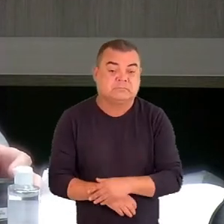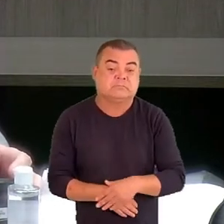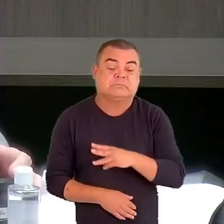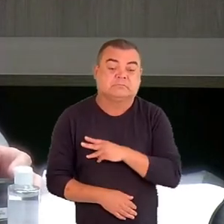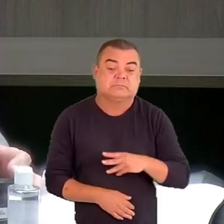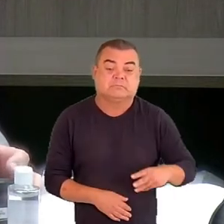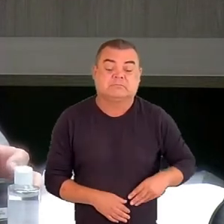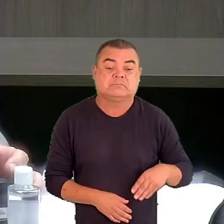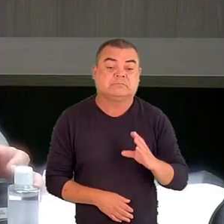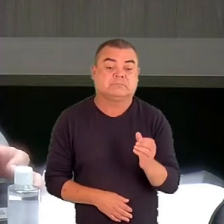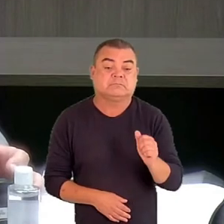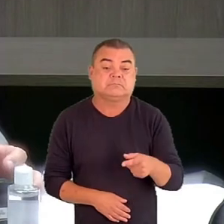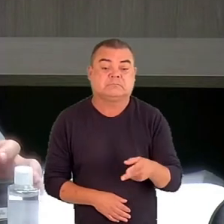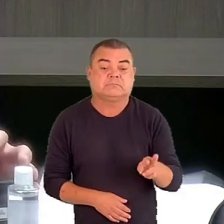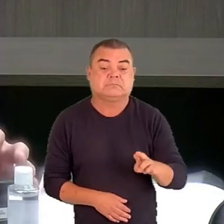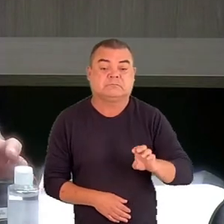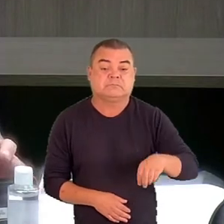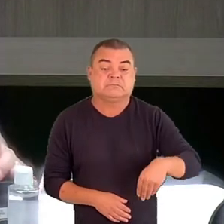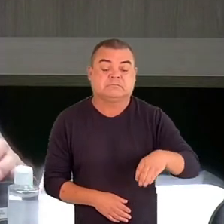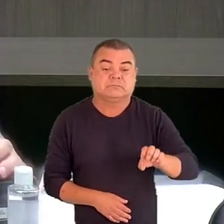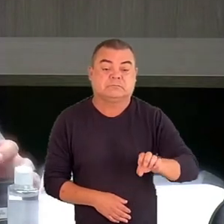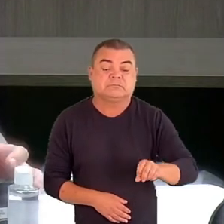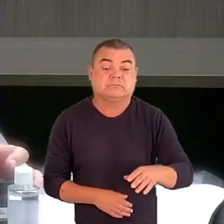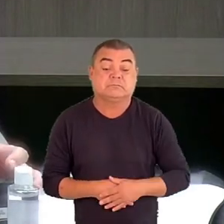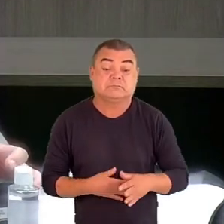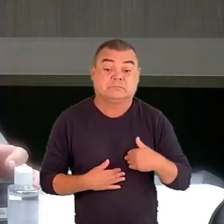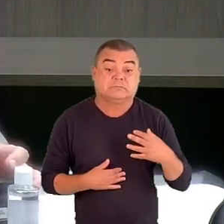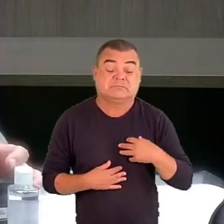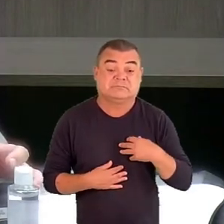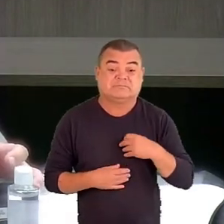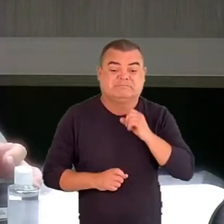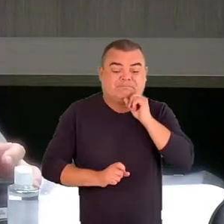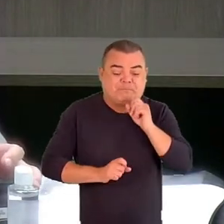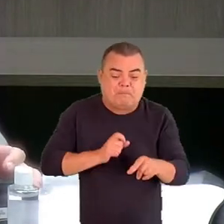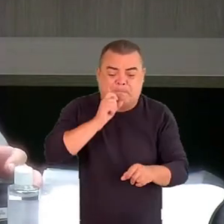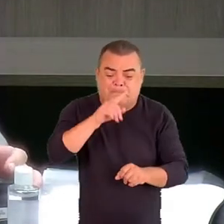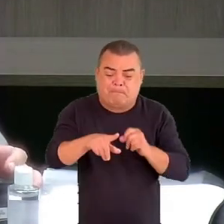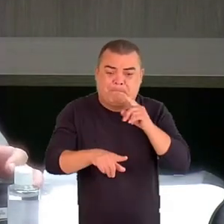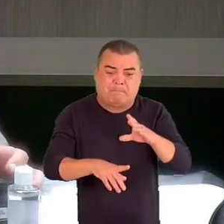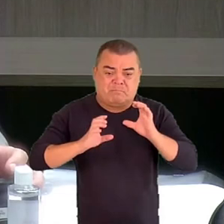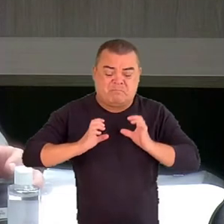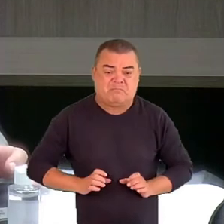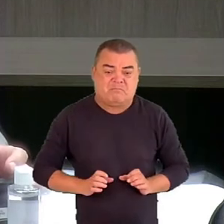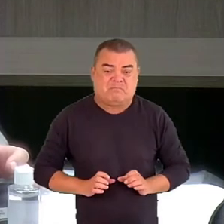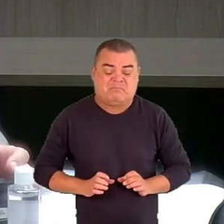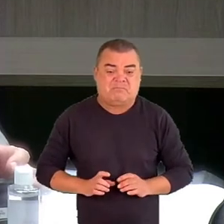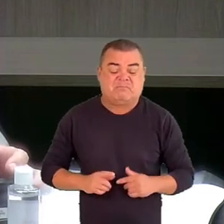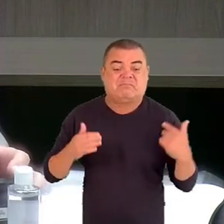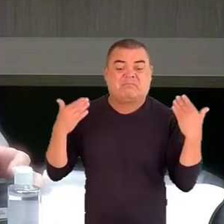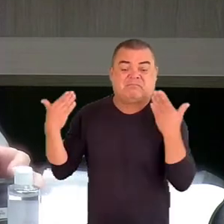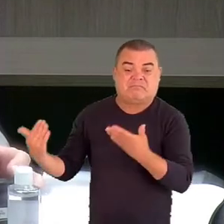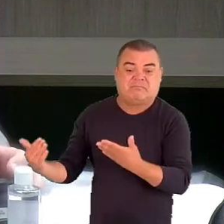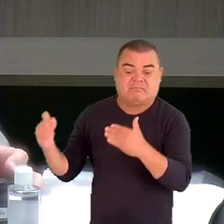em razão das injustas ofensas morais dirigidas à Sua